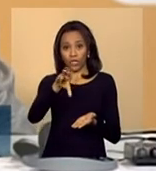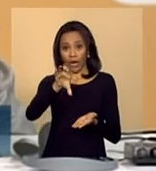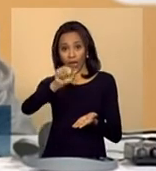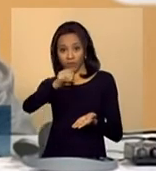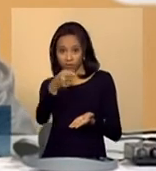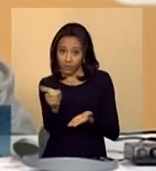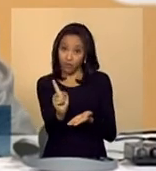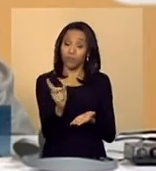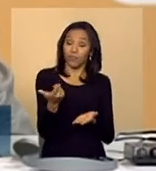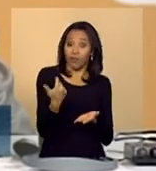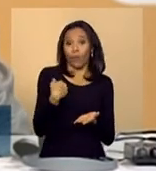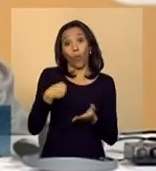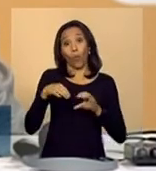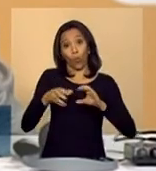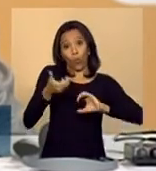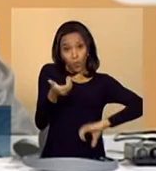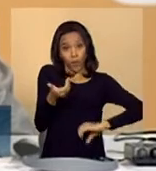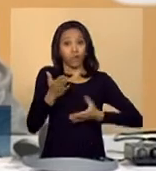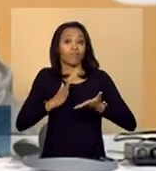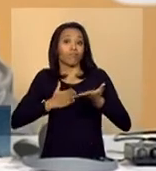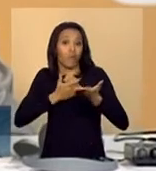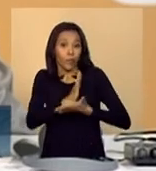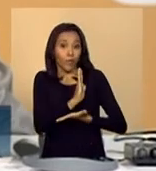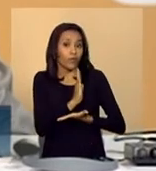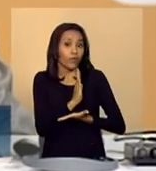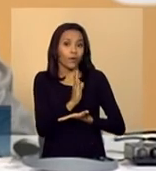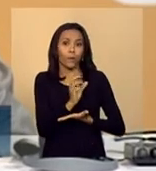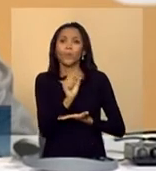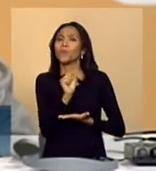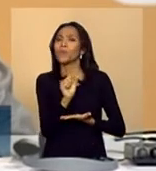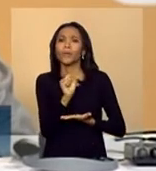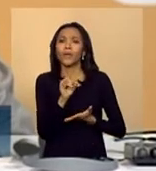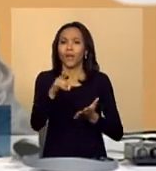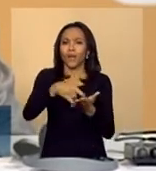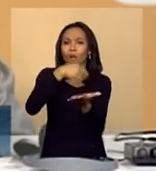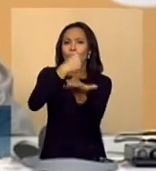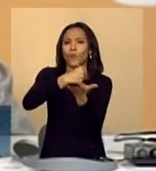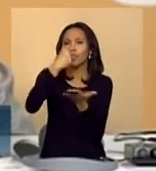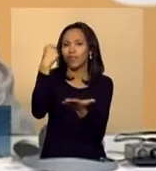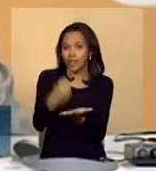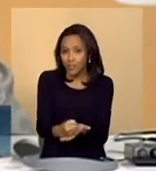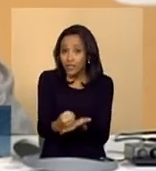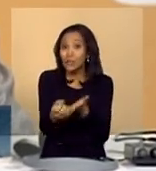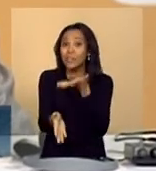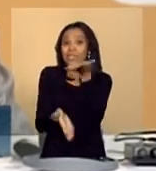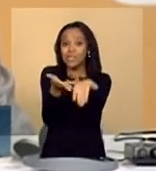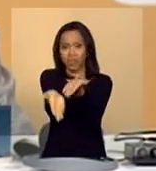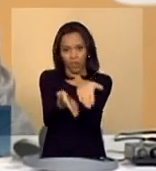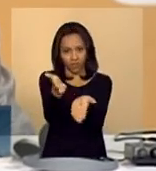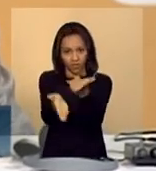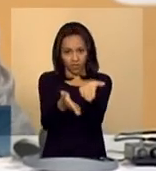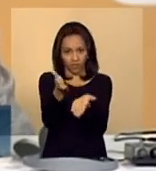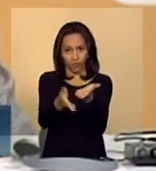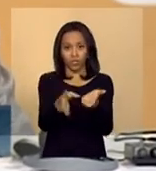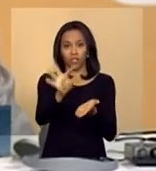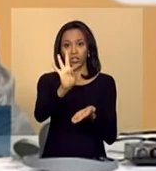apresentamos e o Congresso aprovou a contratação de serviços de telecomunicações para a